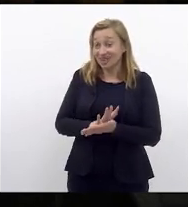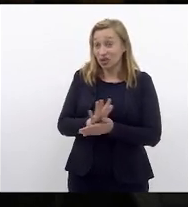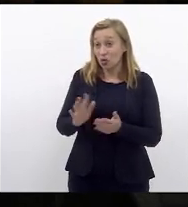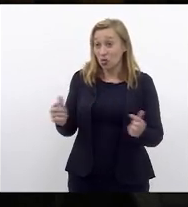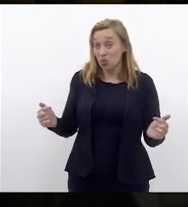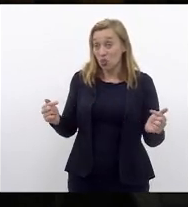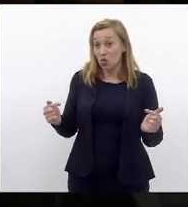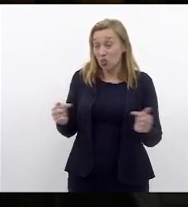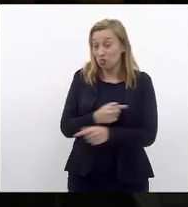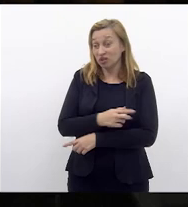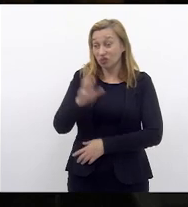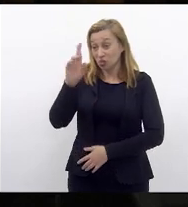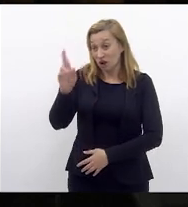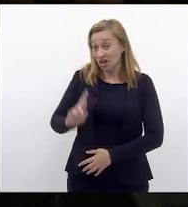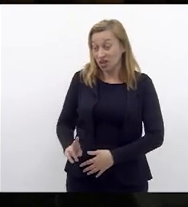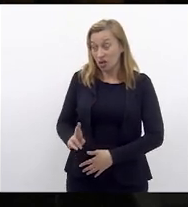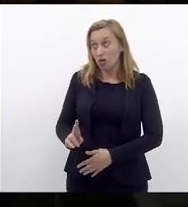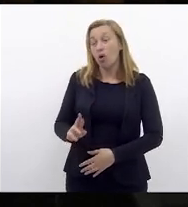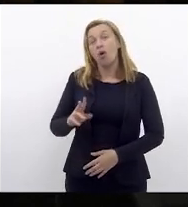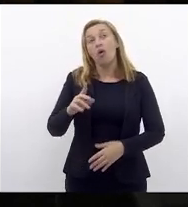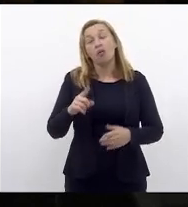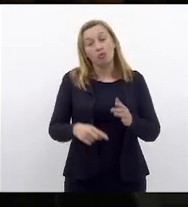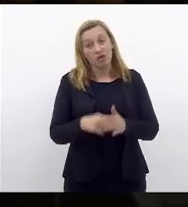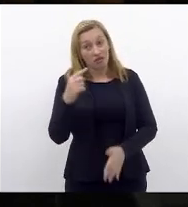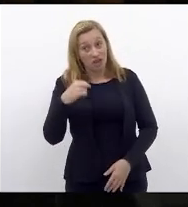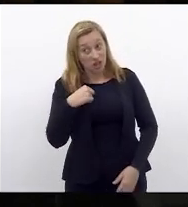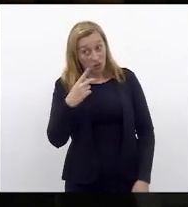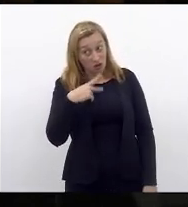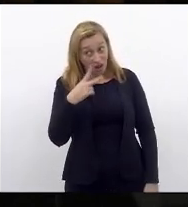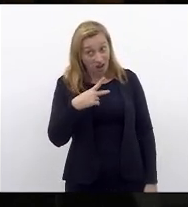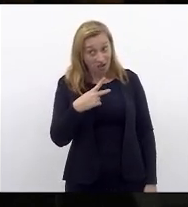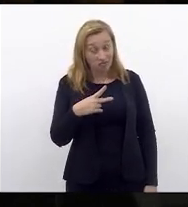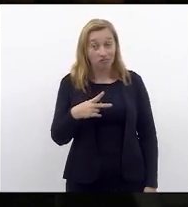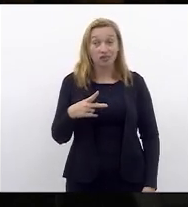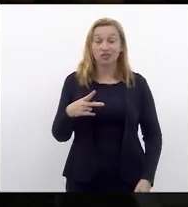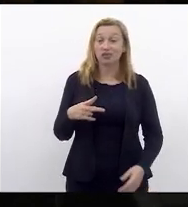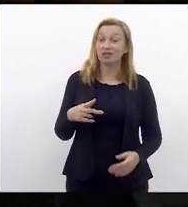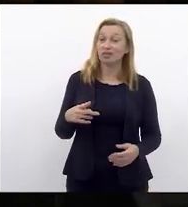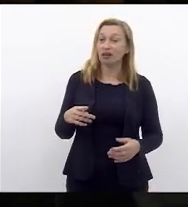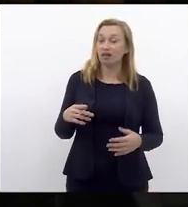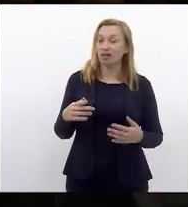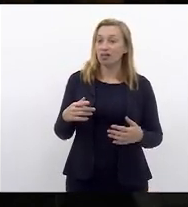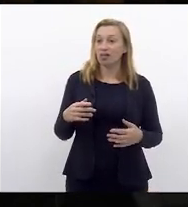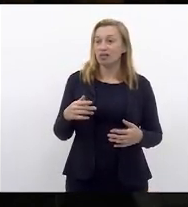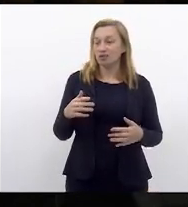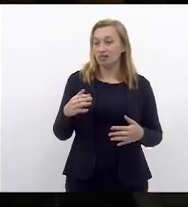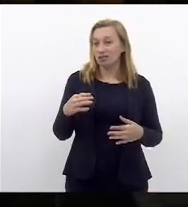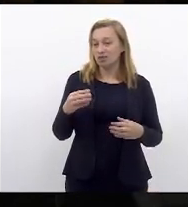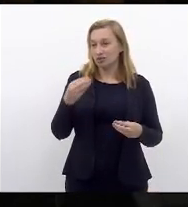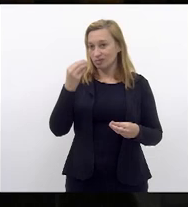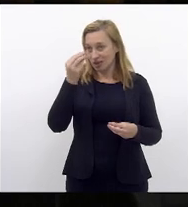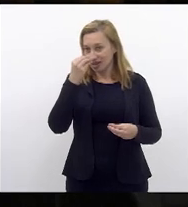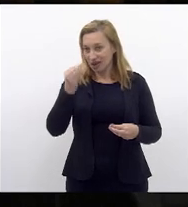eu defendi, fui até vaiado, deputado Márcio Roberto, que não devia se vender bebida